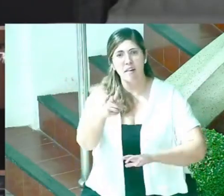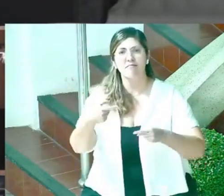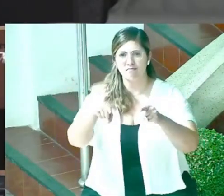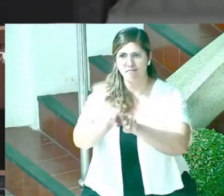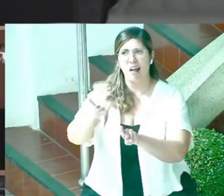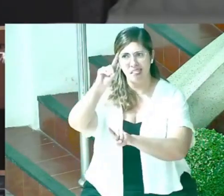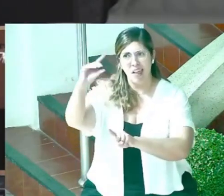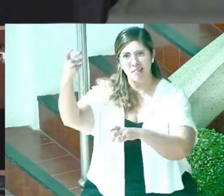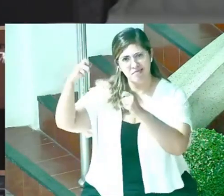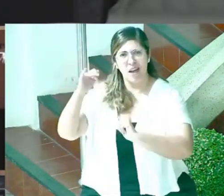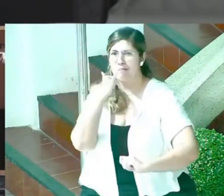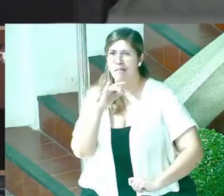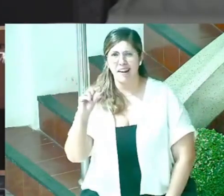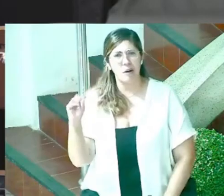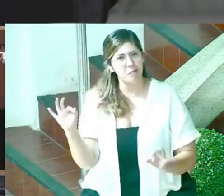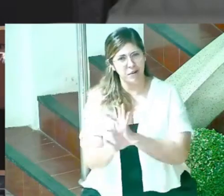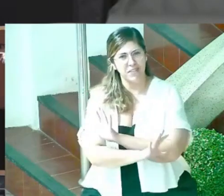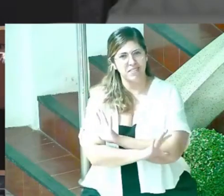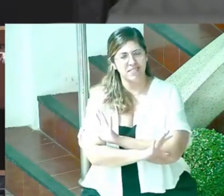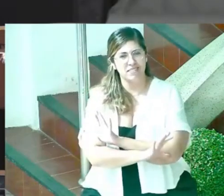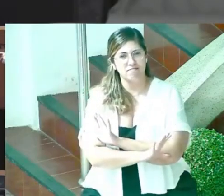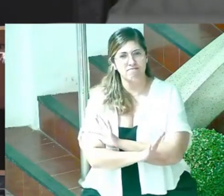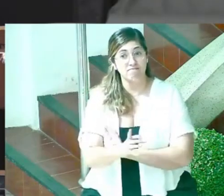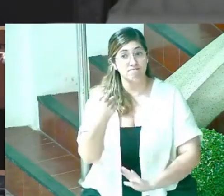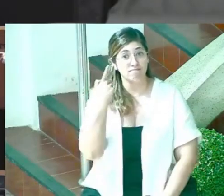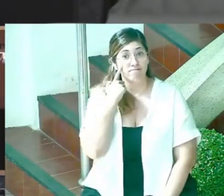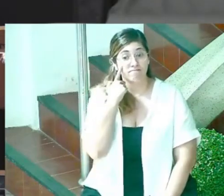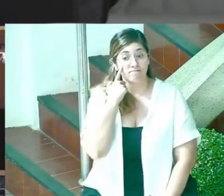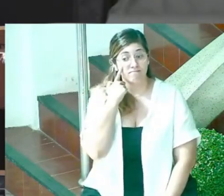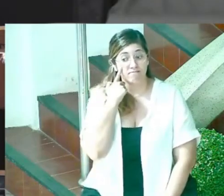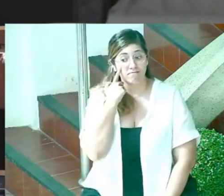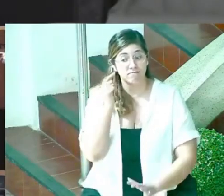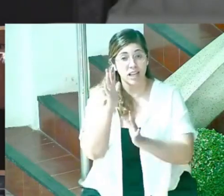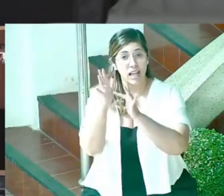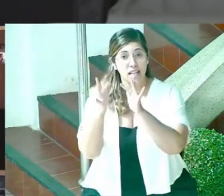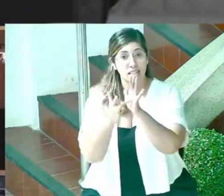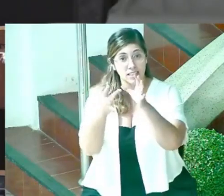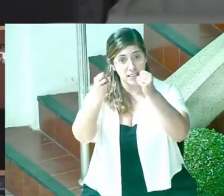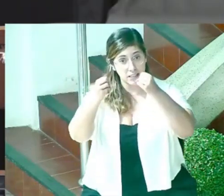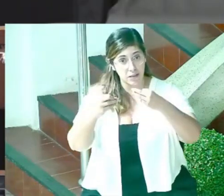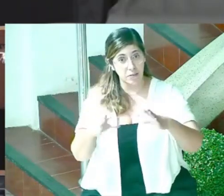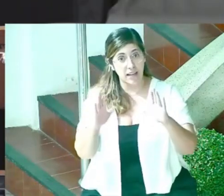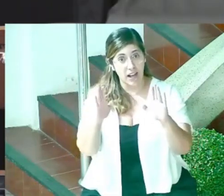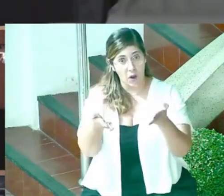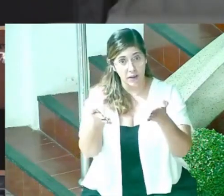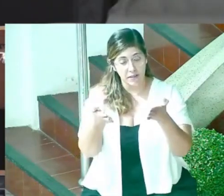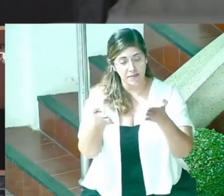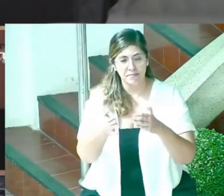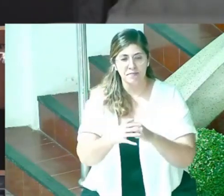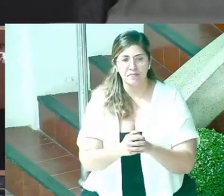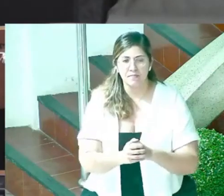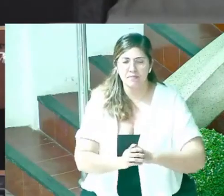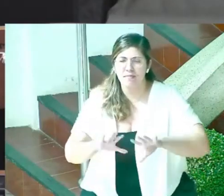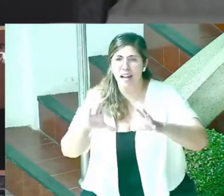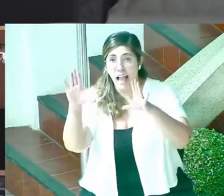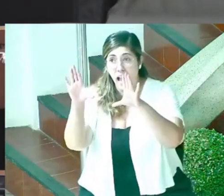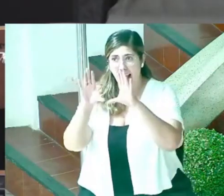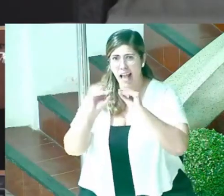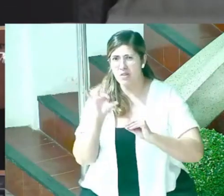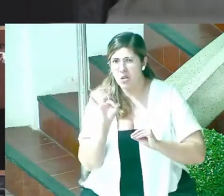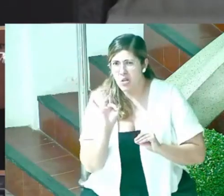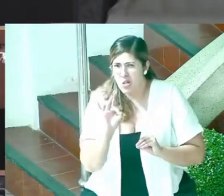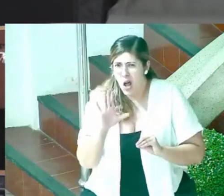o verso 11 vai nos falar de uma mudança dentro da estrutura da oração do